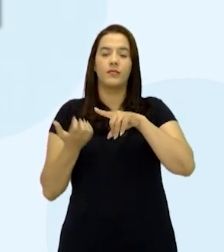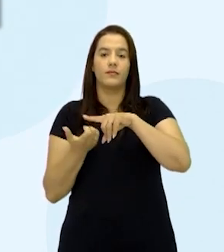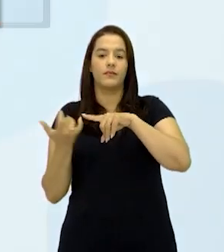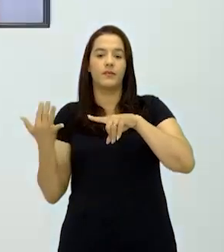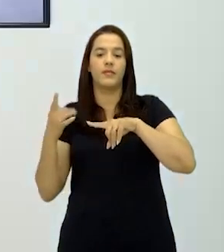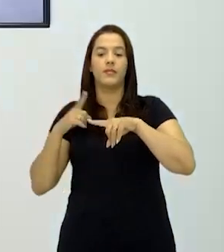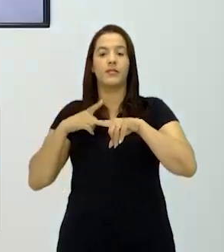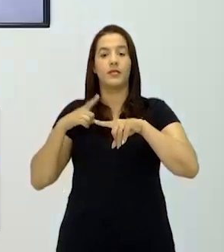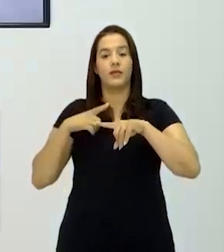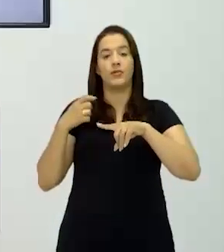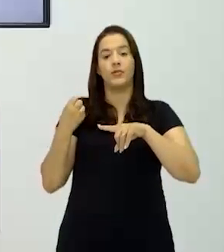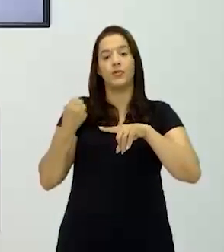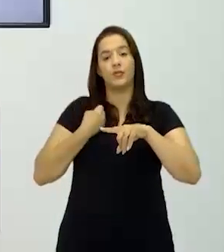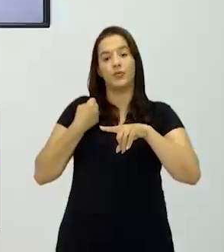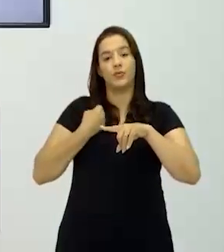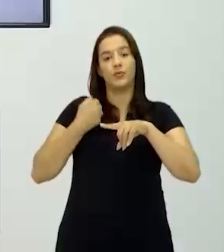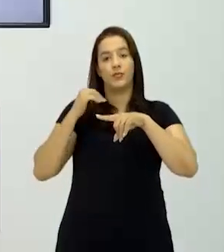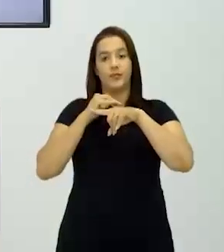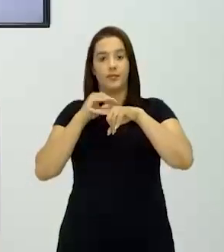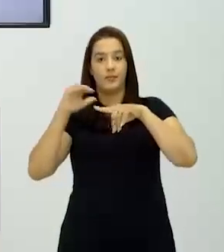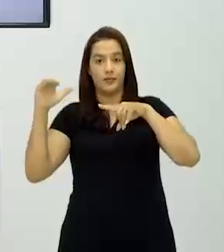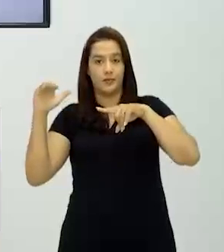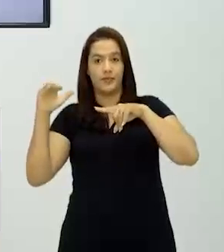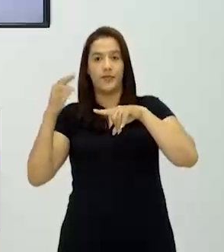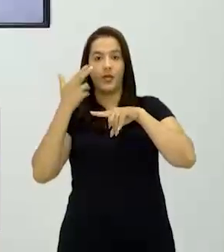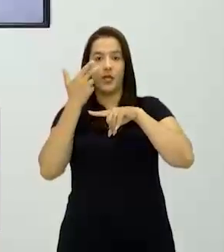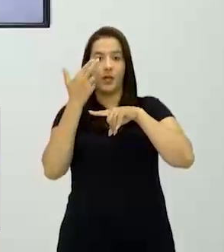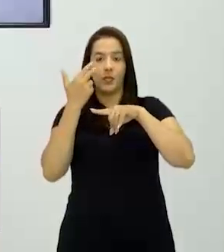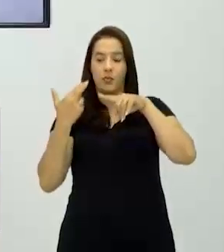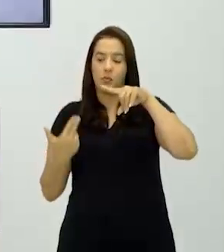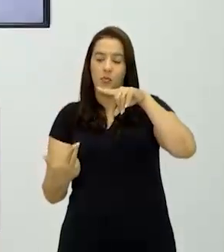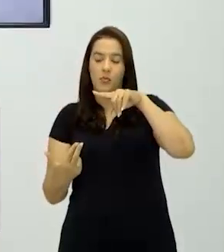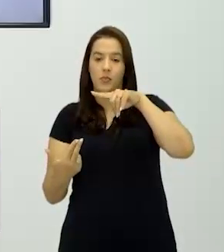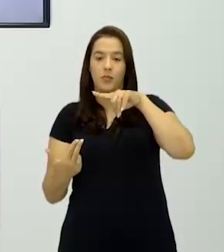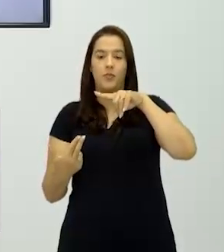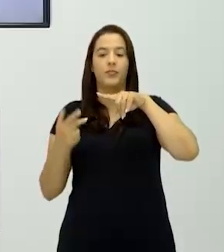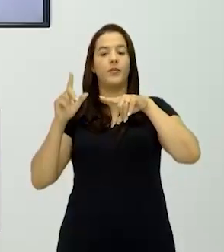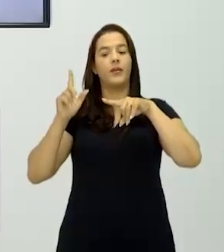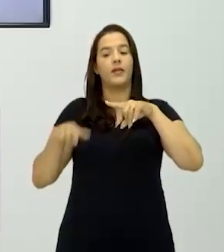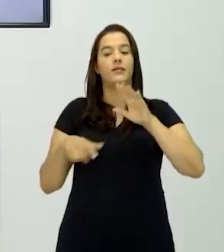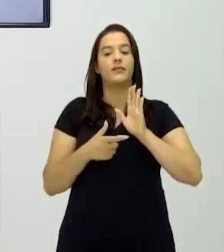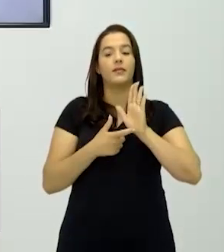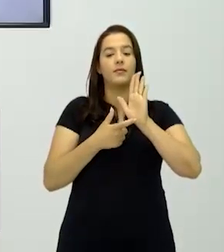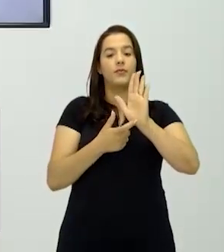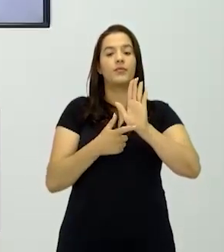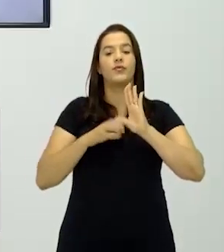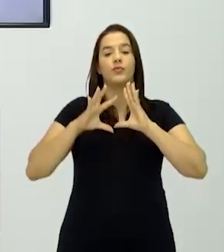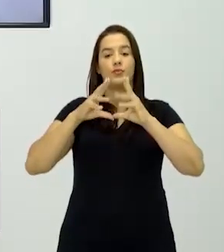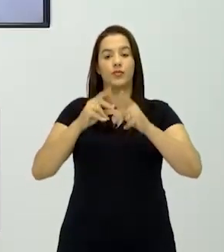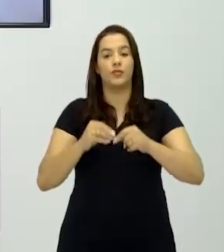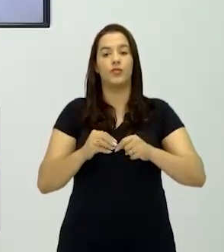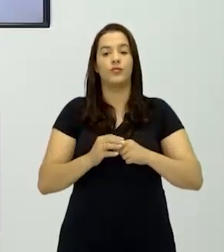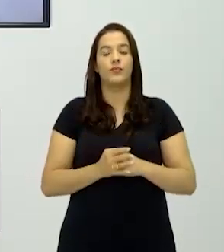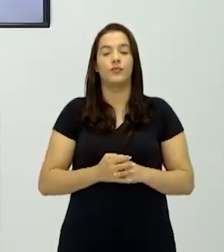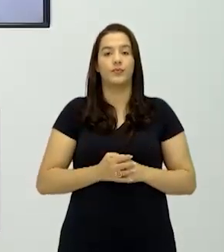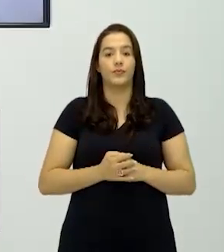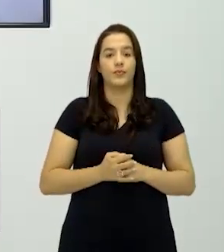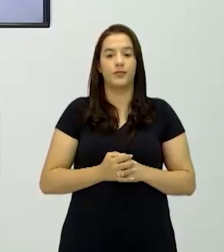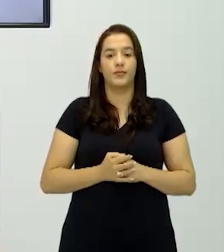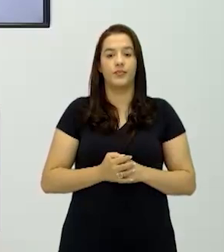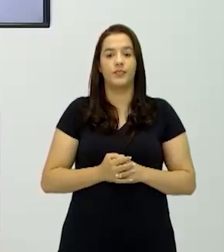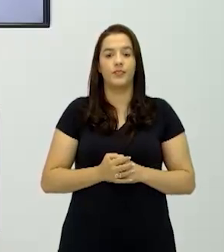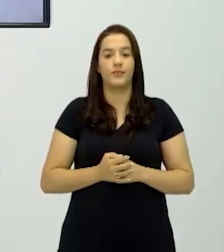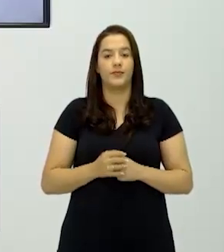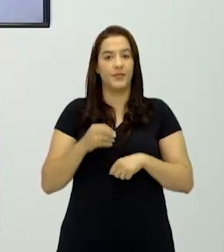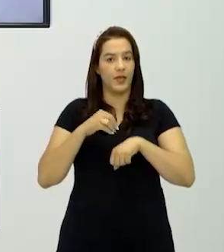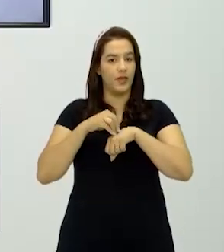cujo numerador, ou seja, número de cima, é igual ao número de baixo, você está representando o todo, tá? Então, se